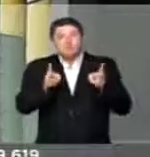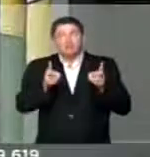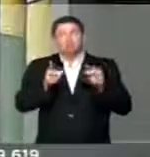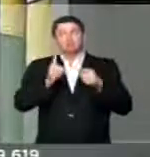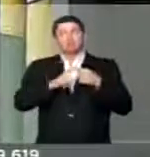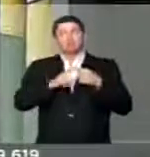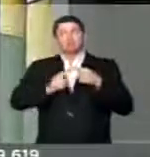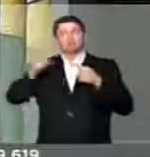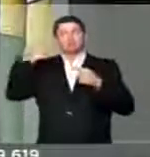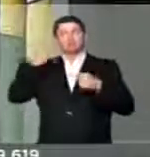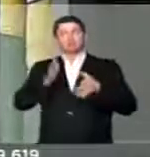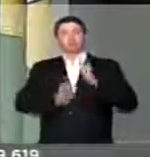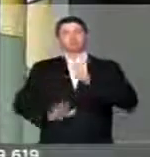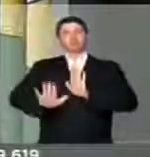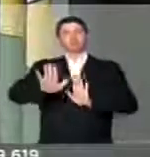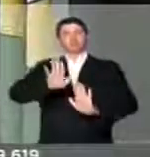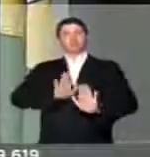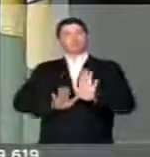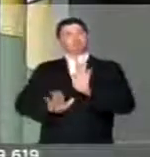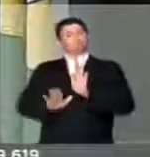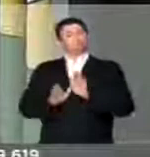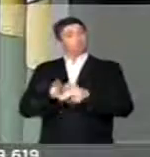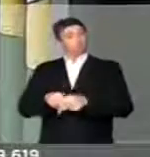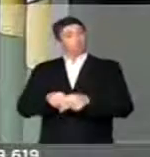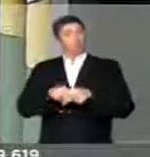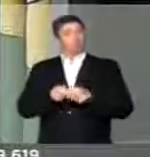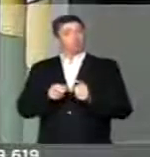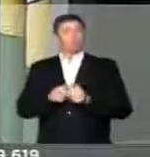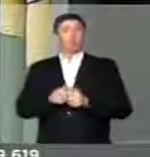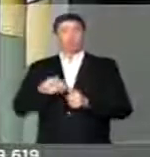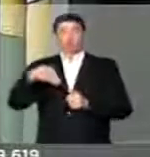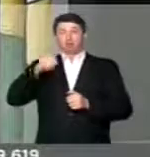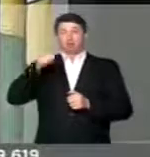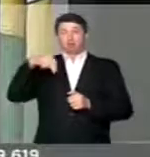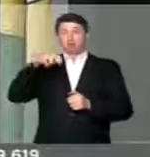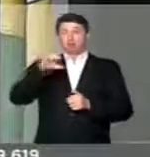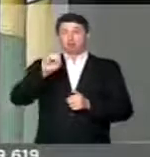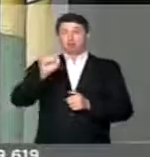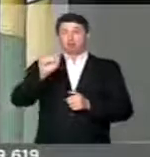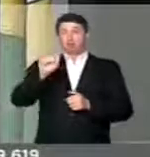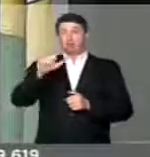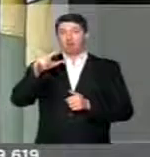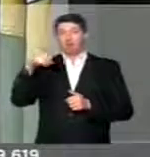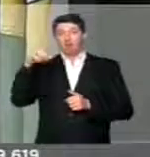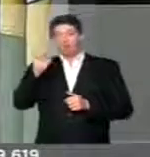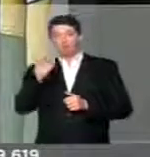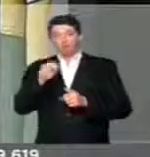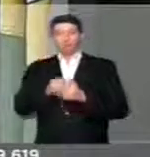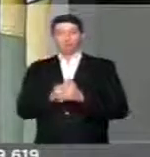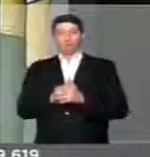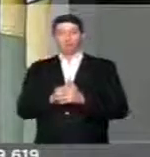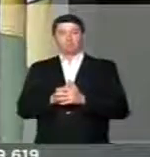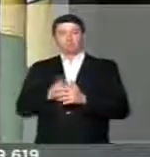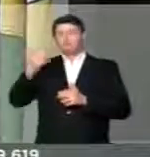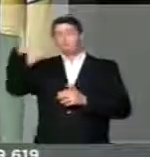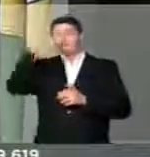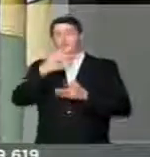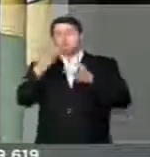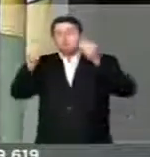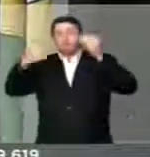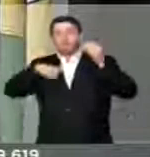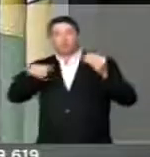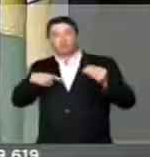época recuou com relação ao mensalão, que as provas eram robustas e